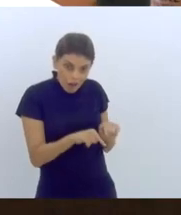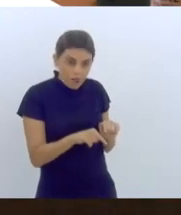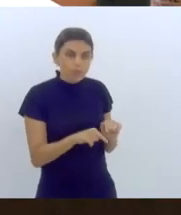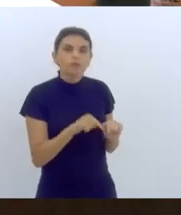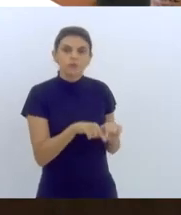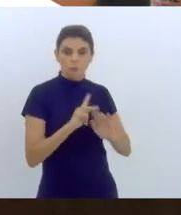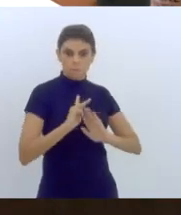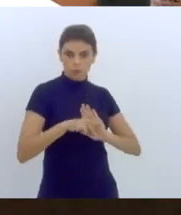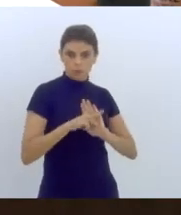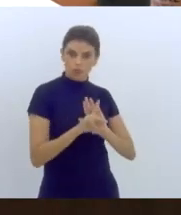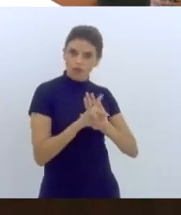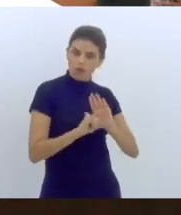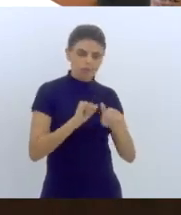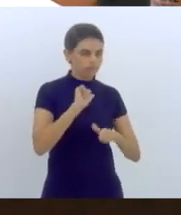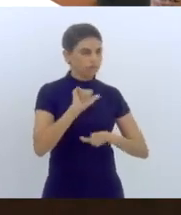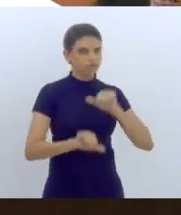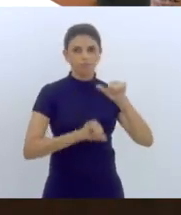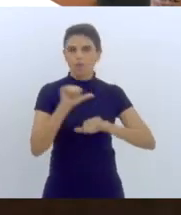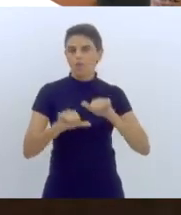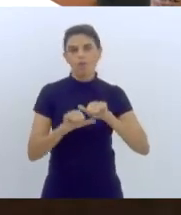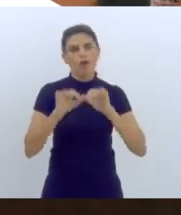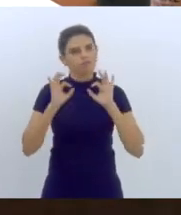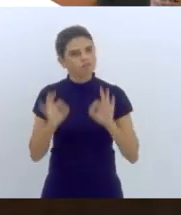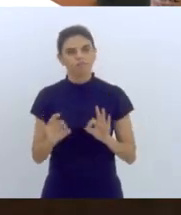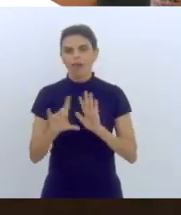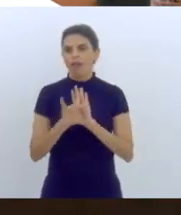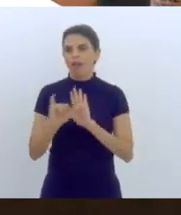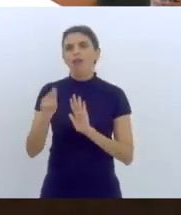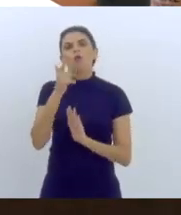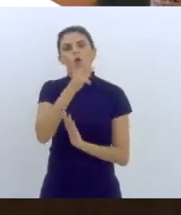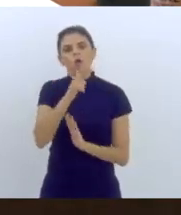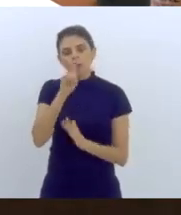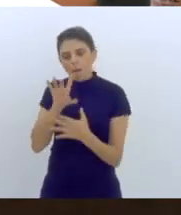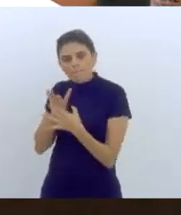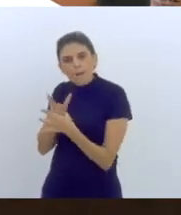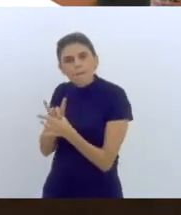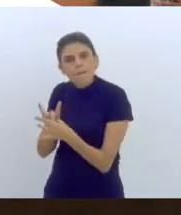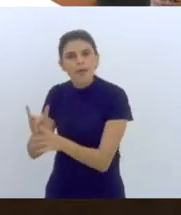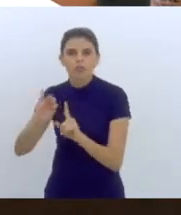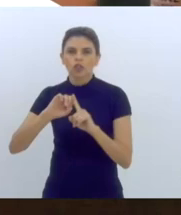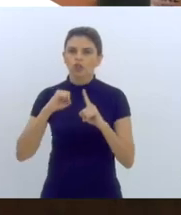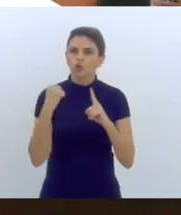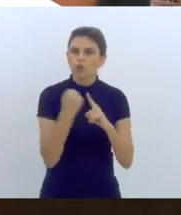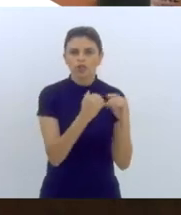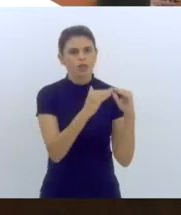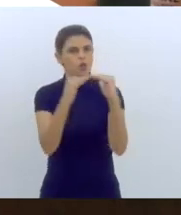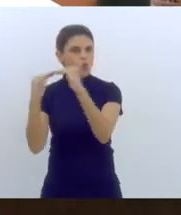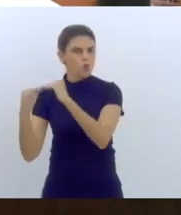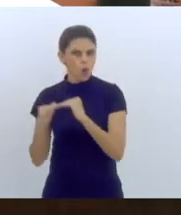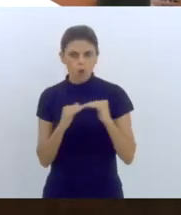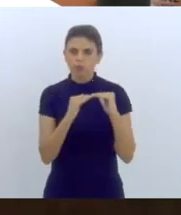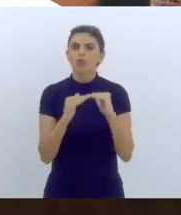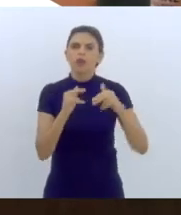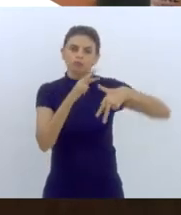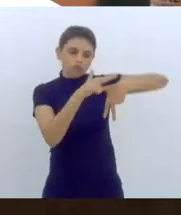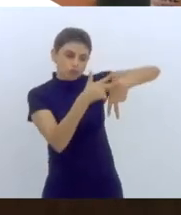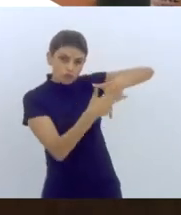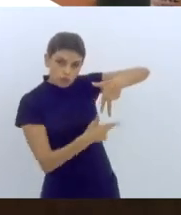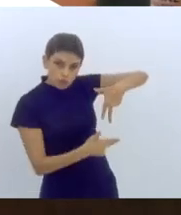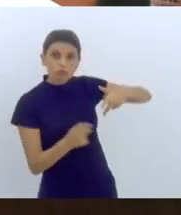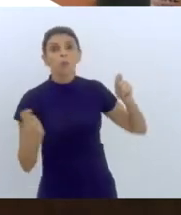esse projeto de lei que se transformará em lei, vai na direção de uma sociedade com igualdade de gênero, onde a gente